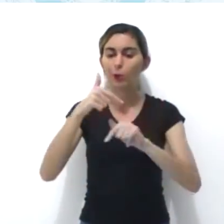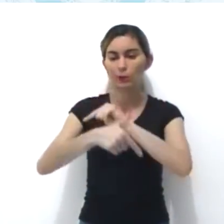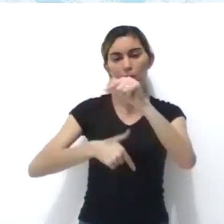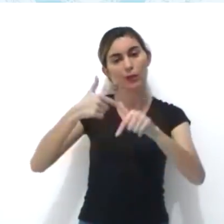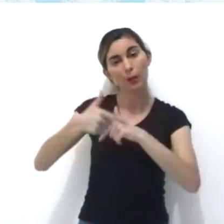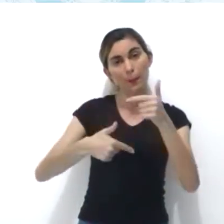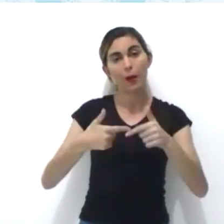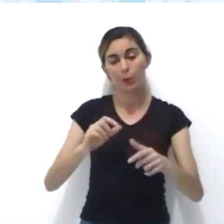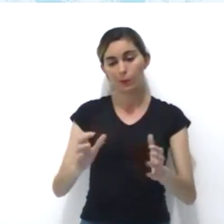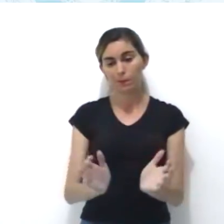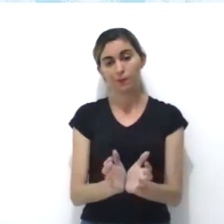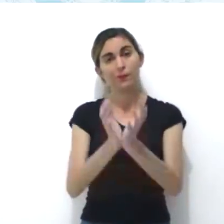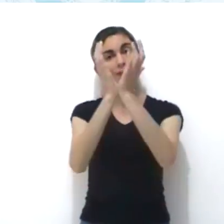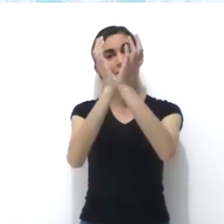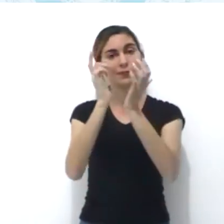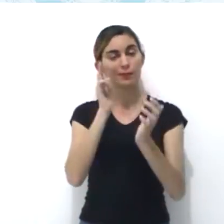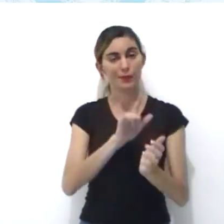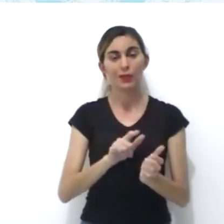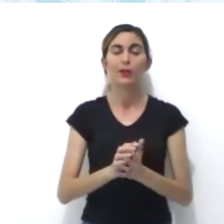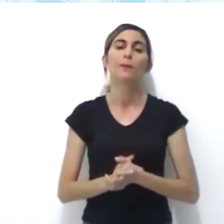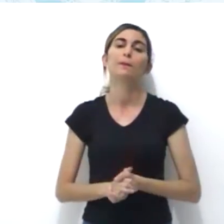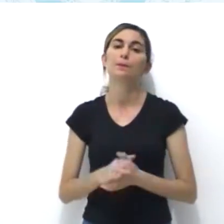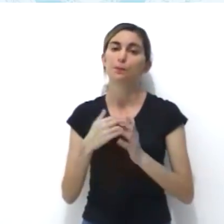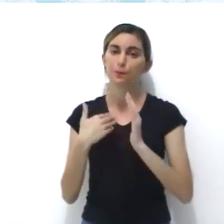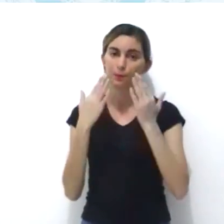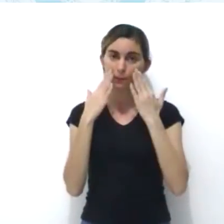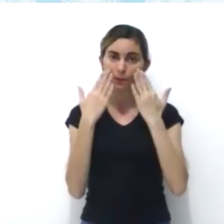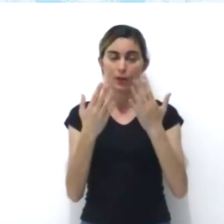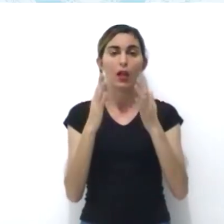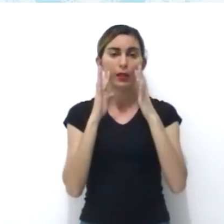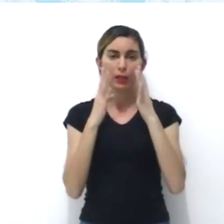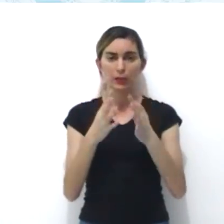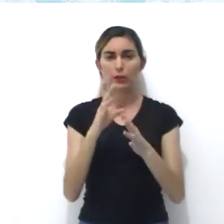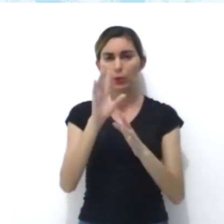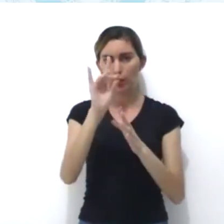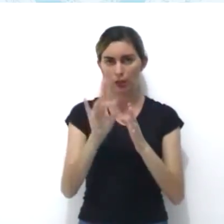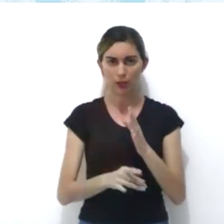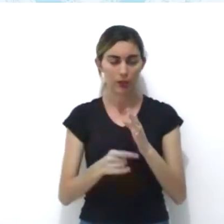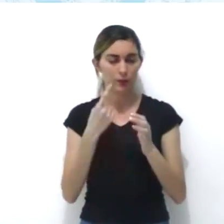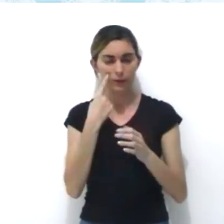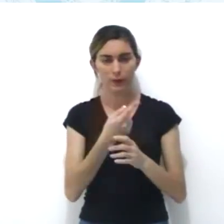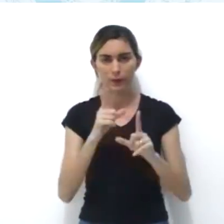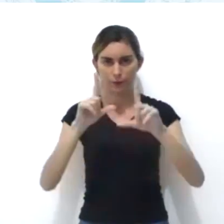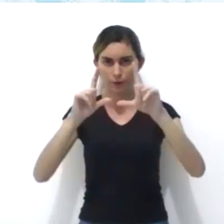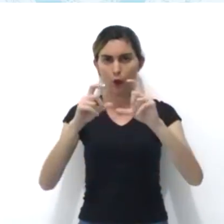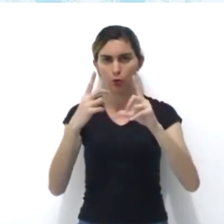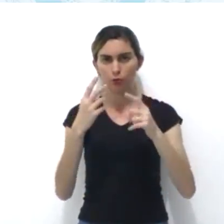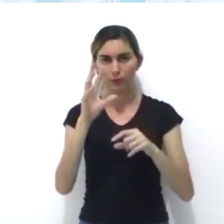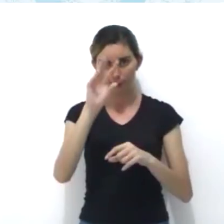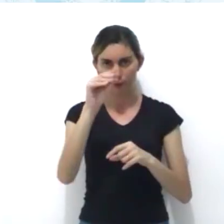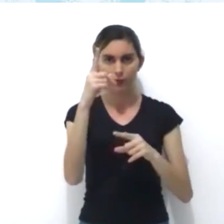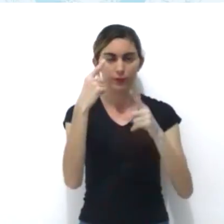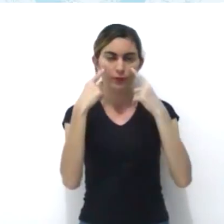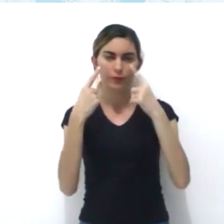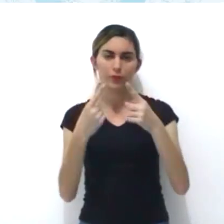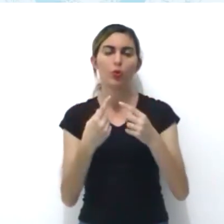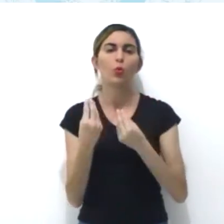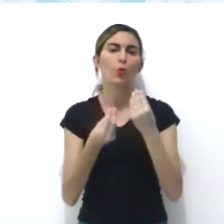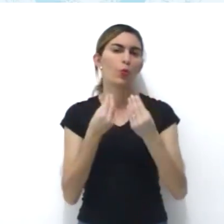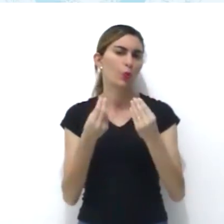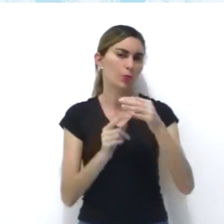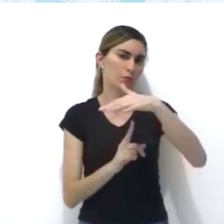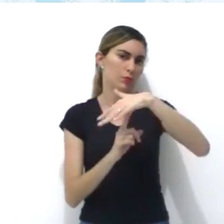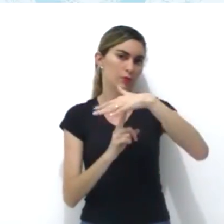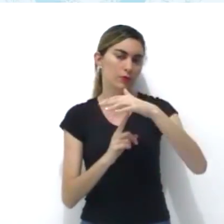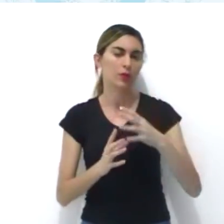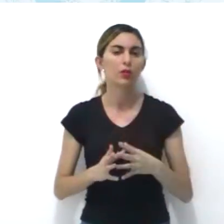os melhores trabalhos, eles são premiados. Mas eu quero chamar a atenção para um detalhe. Estão vendo essa foto aí que está aparecendo para vocês?